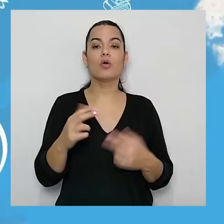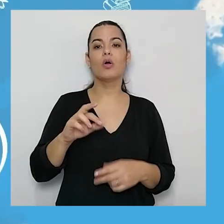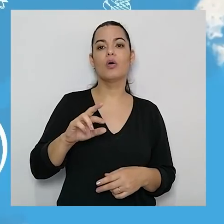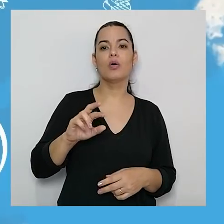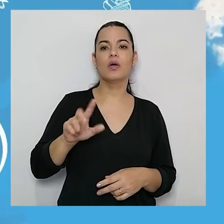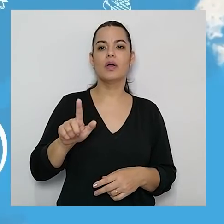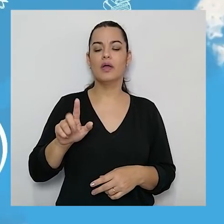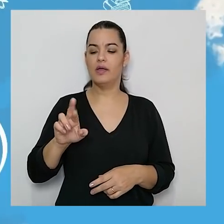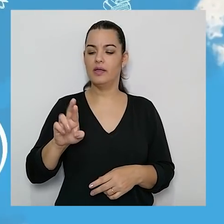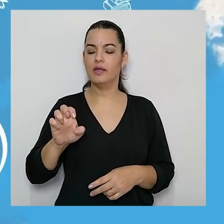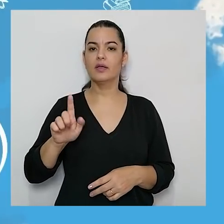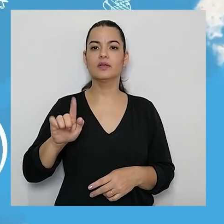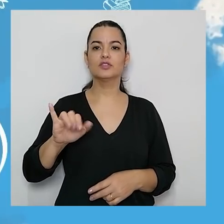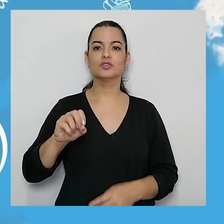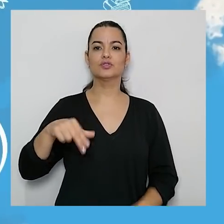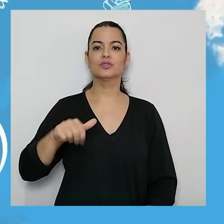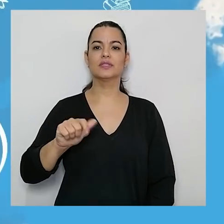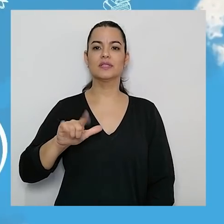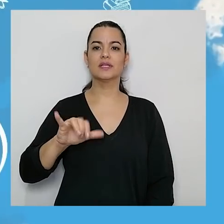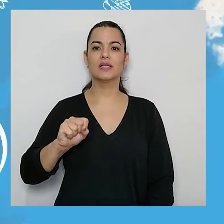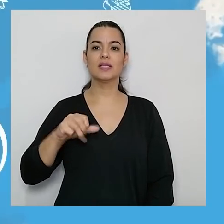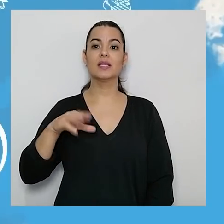regionalismos. Guria, piá,